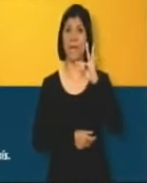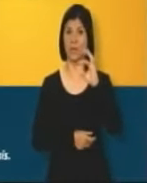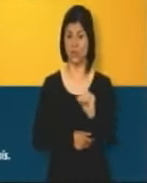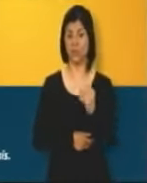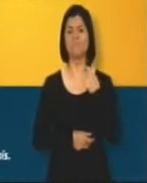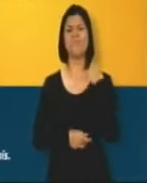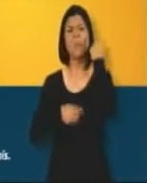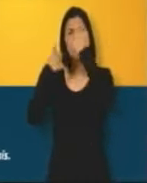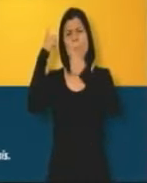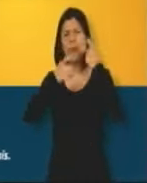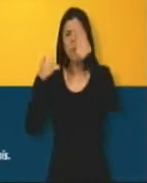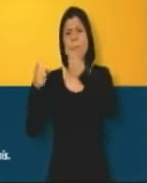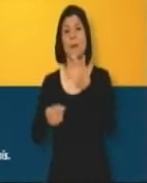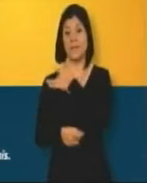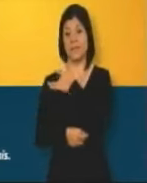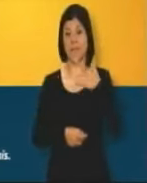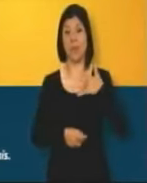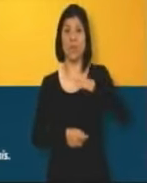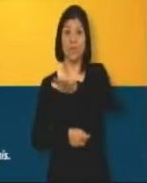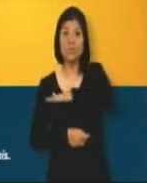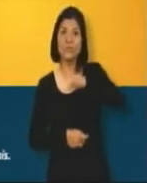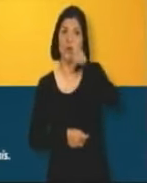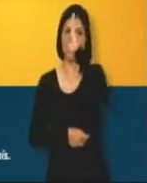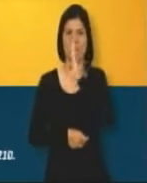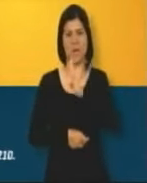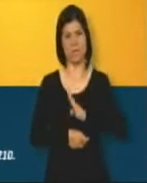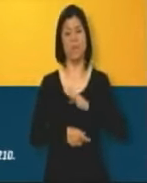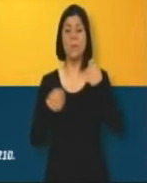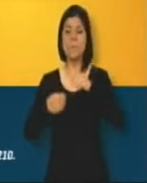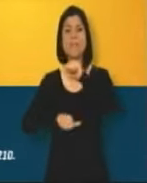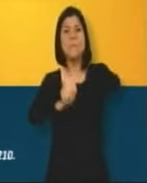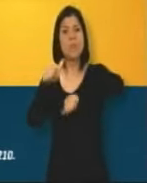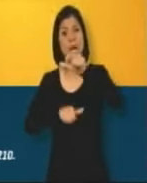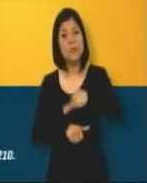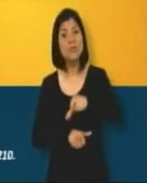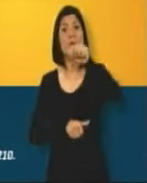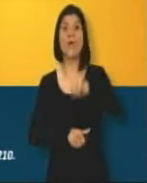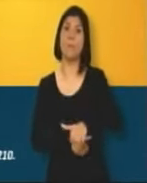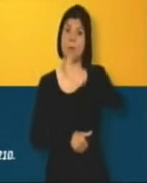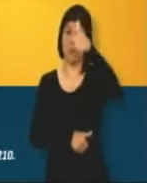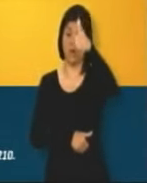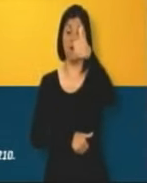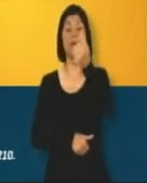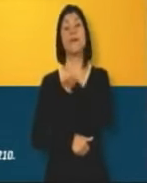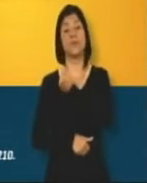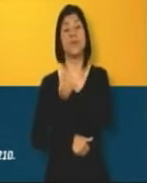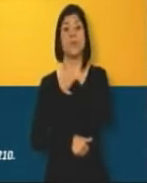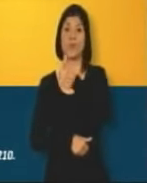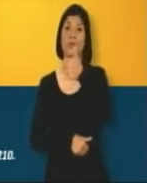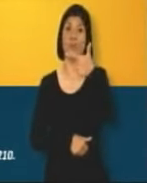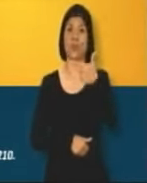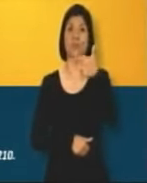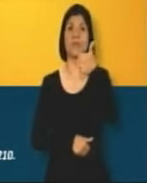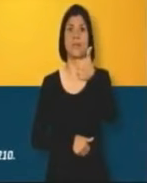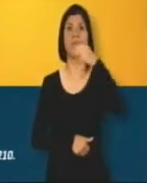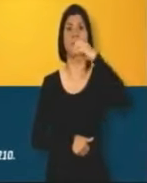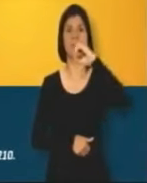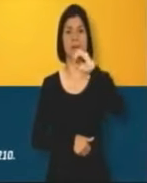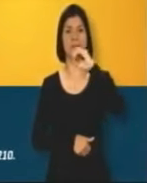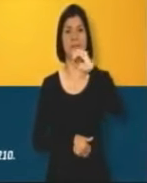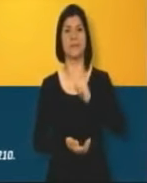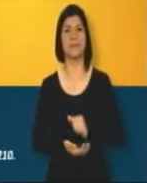e cidadão preocupado com a saúde de nosso país. Mudar é escolher o melhor. Para deputado federal, Dr. Beto,